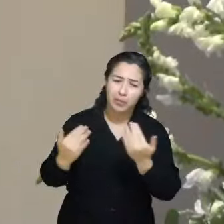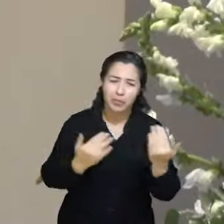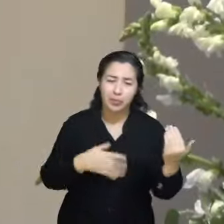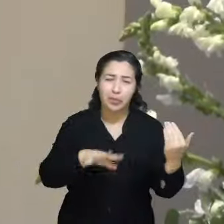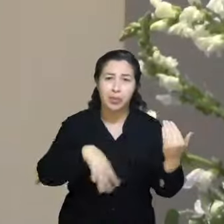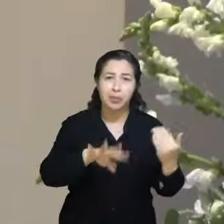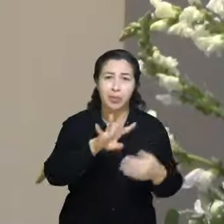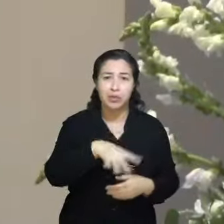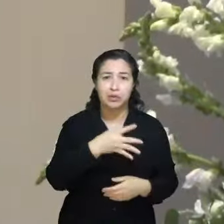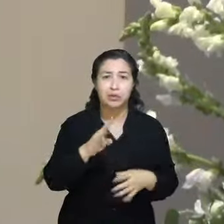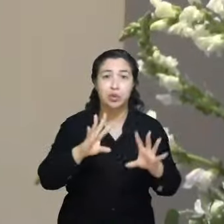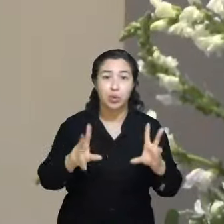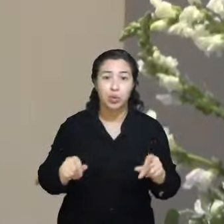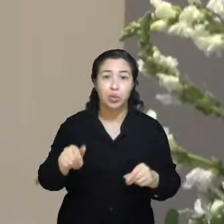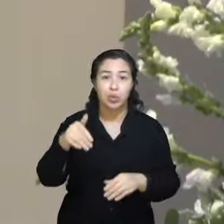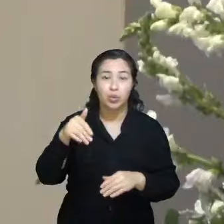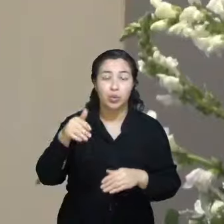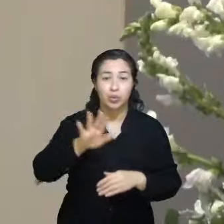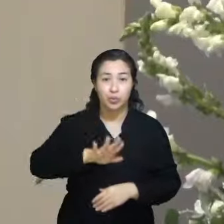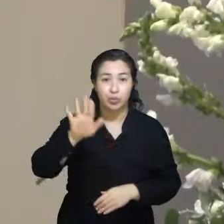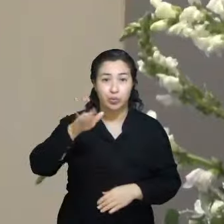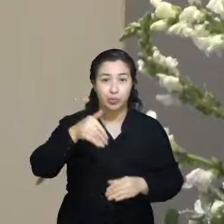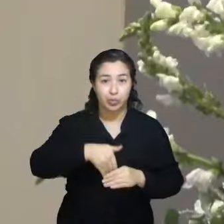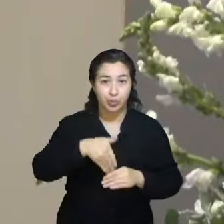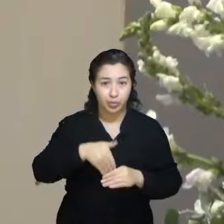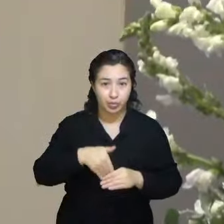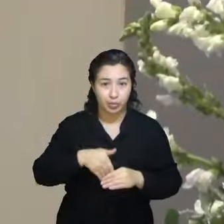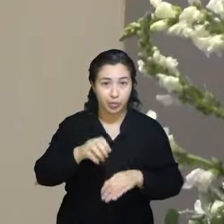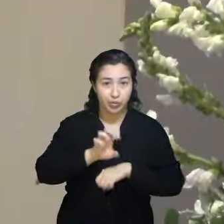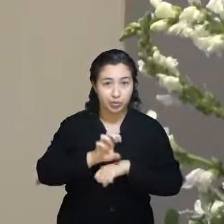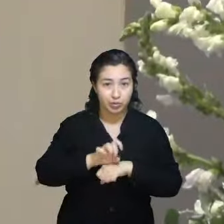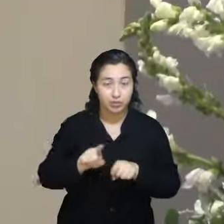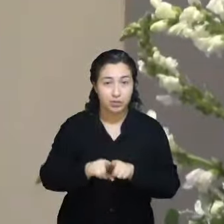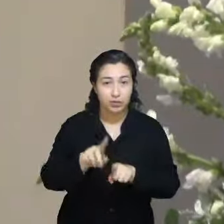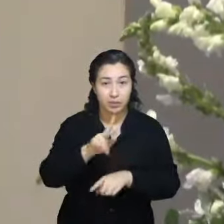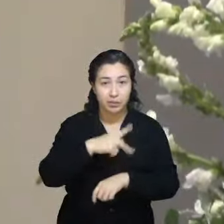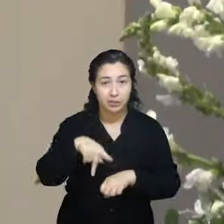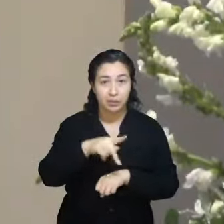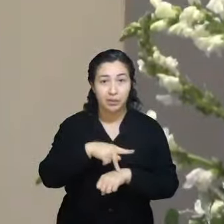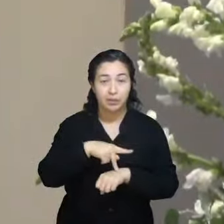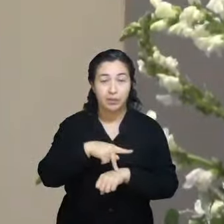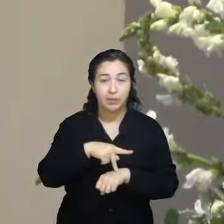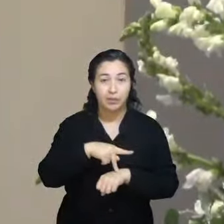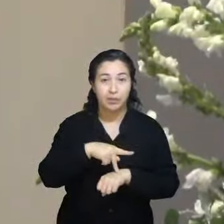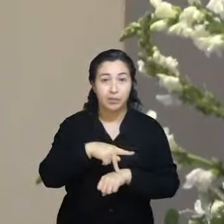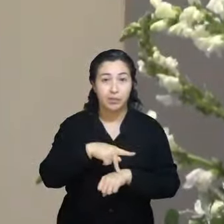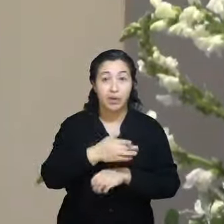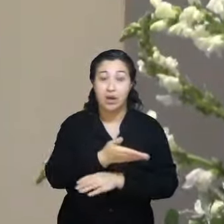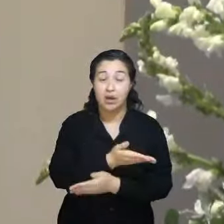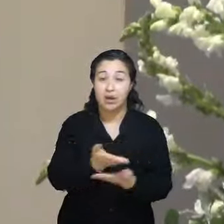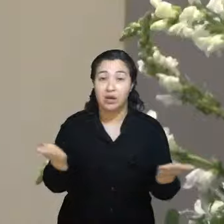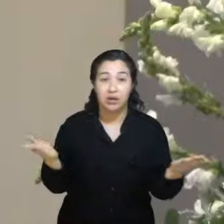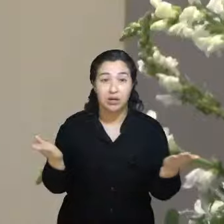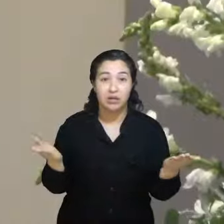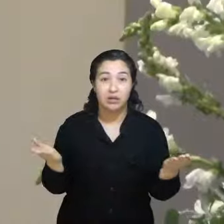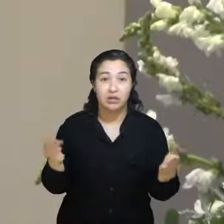dos candidatos em todos os rincões do estado e do país qual seja a incapacidade de o